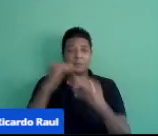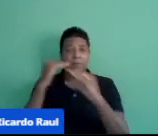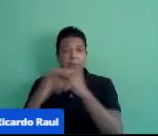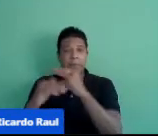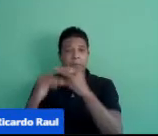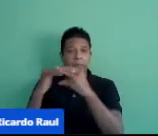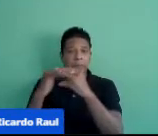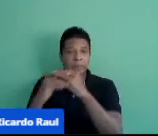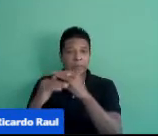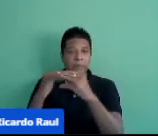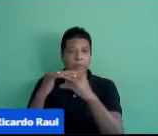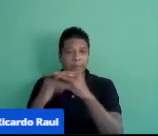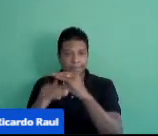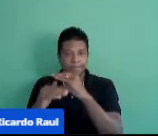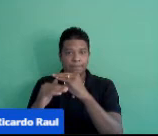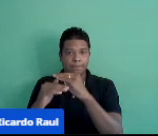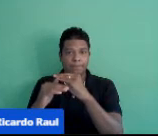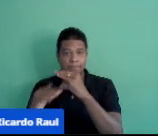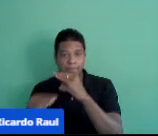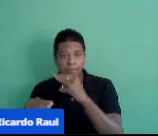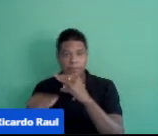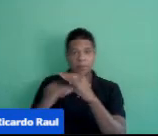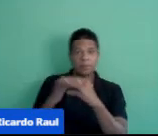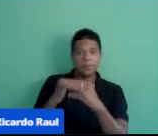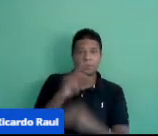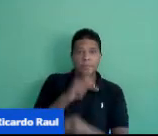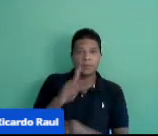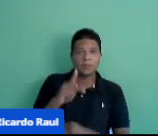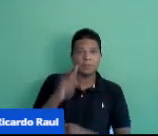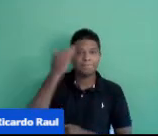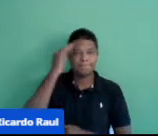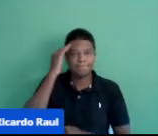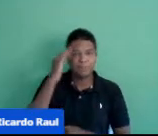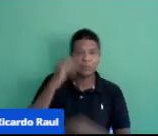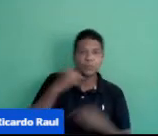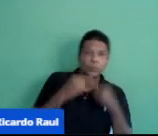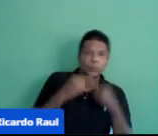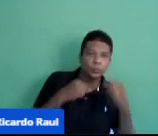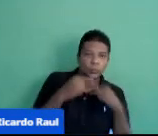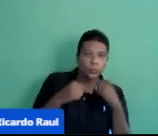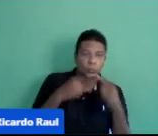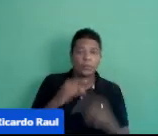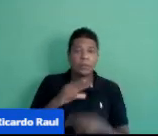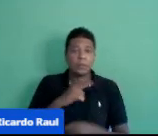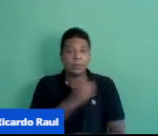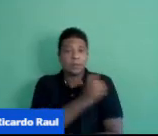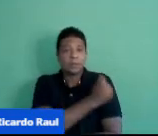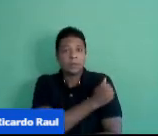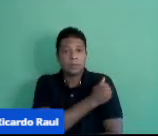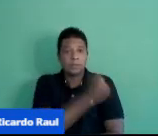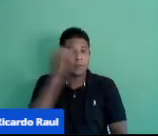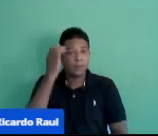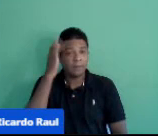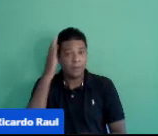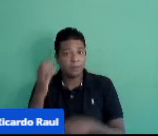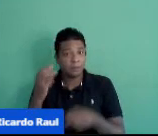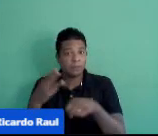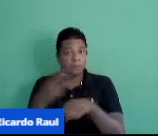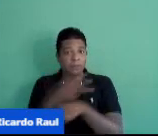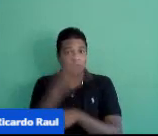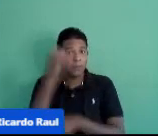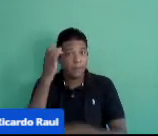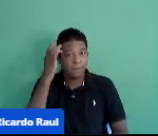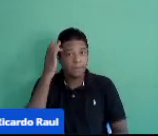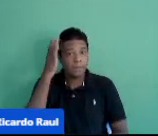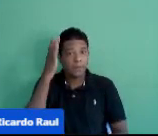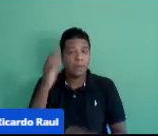ali, o feedback para o professor, eu não entendi e tal. Às vezes tem aluno que tem a facilidade de mandar no WhatsApp, né? Ele